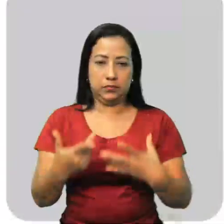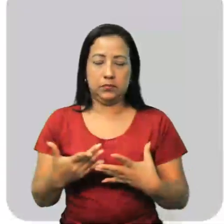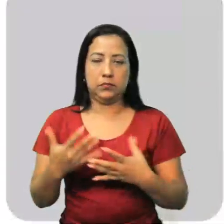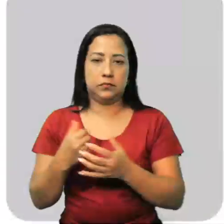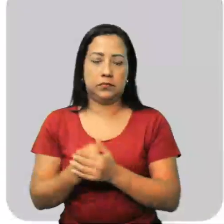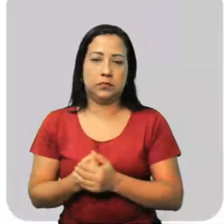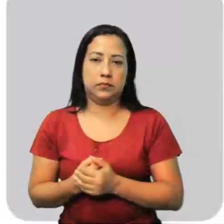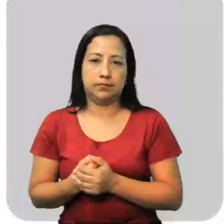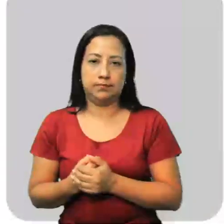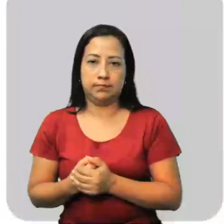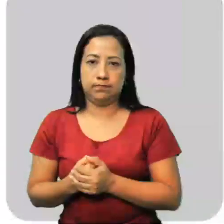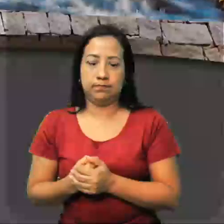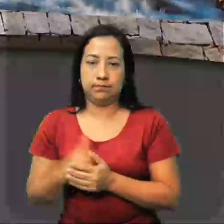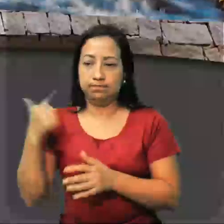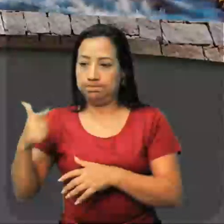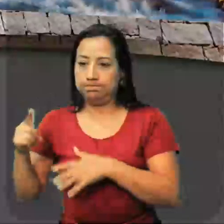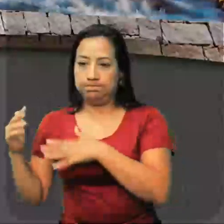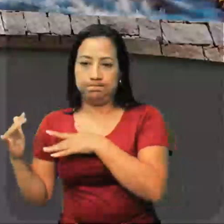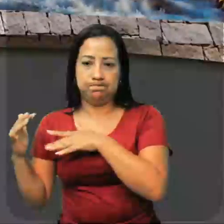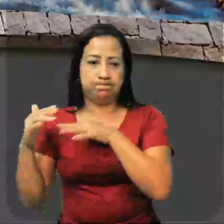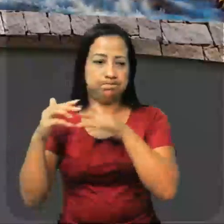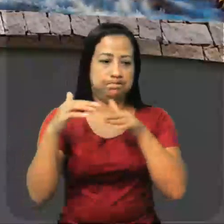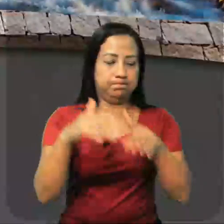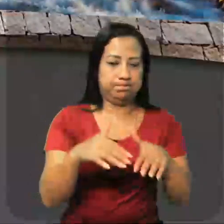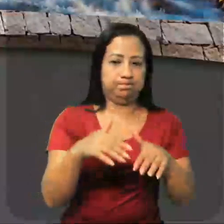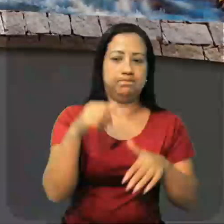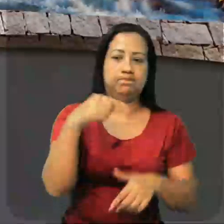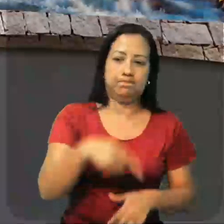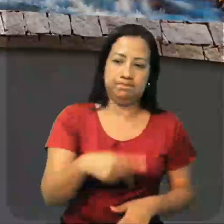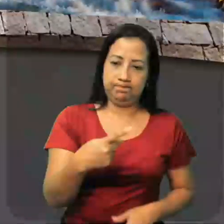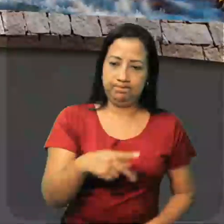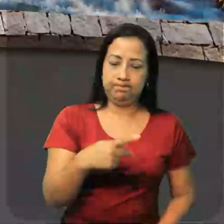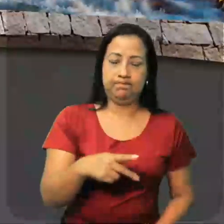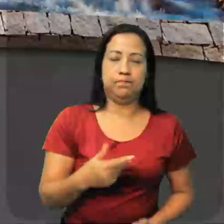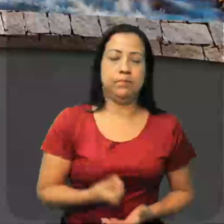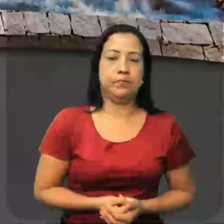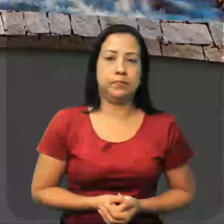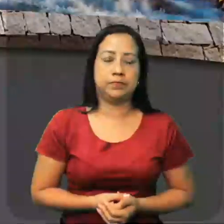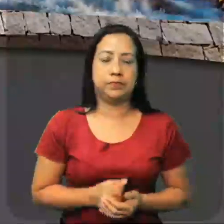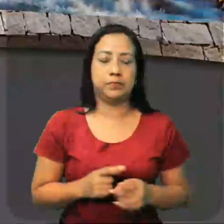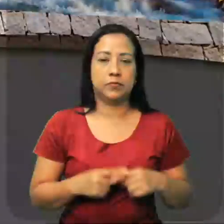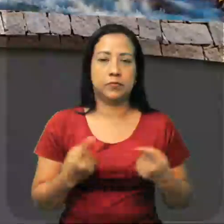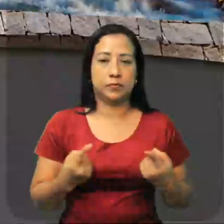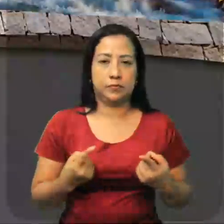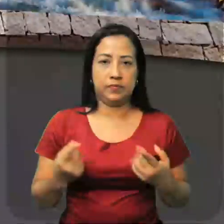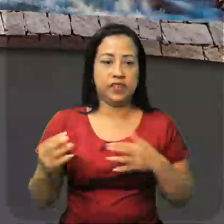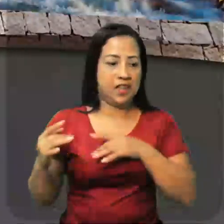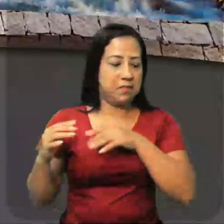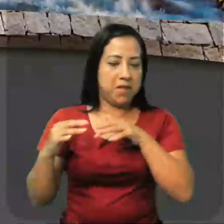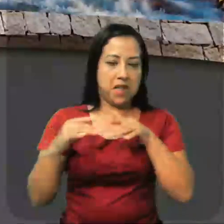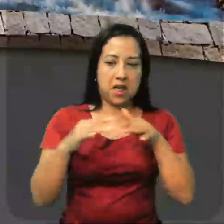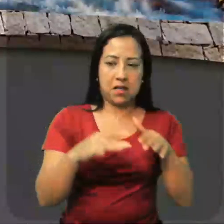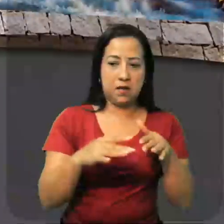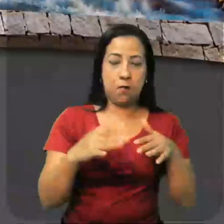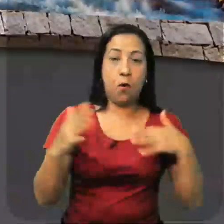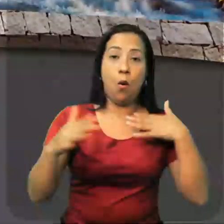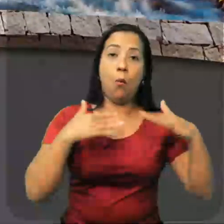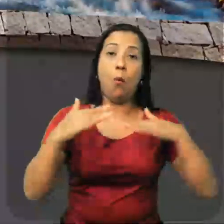migratório. Ah, mas professor, eu tenho dúvida o que é migração. Migração é o movimento da pessoa para um lado e para o outro,